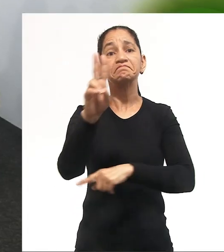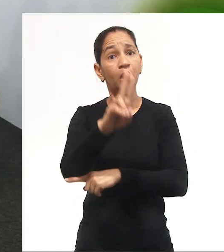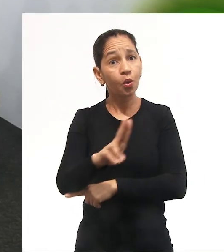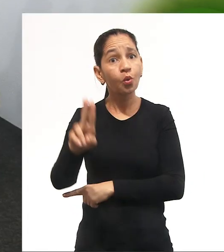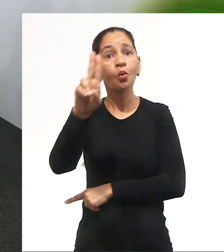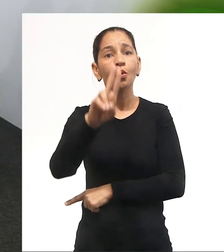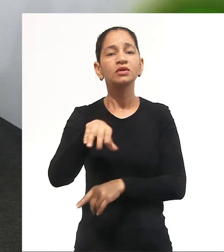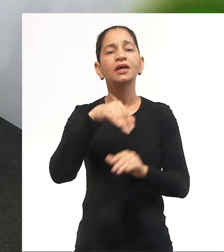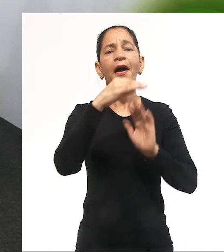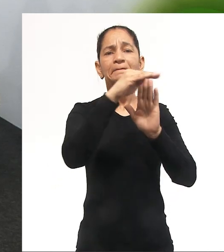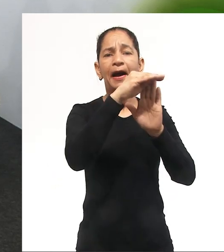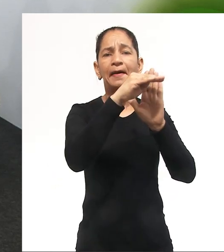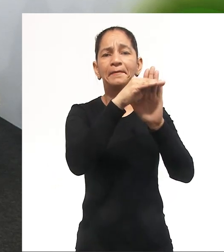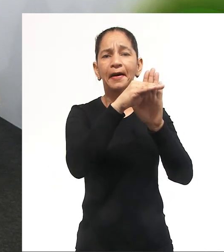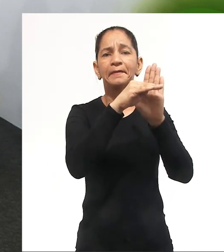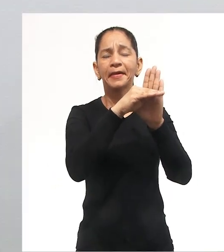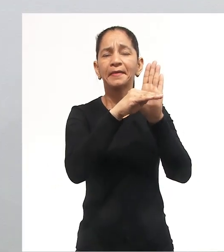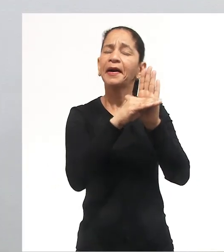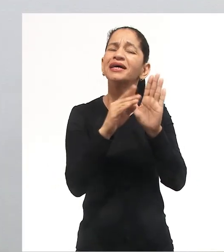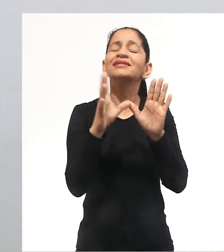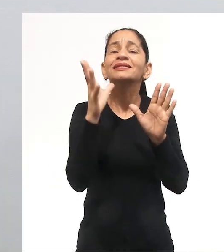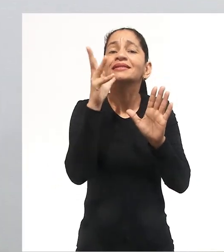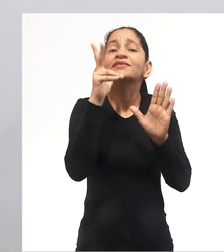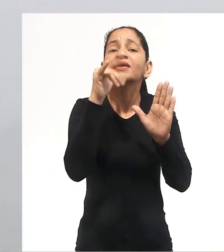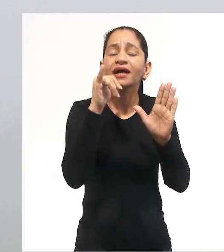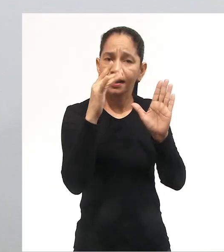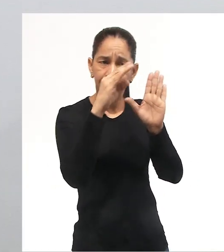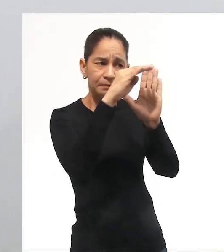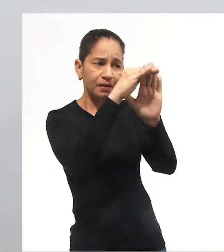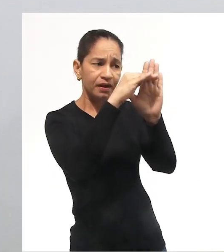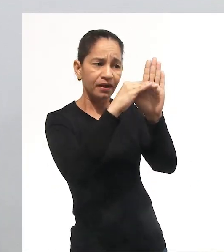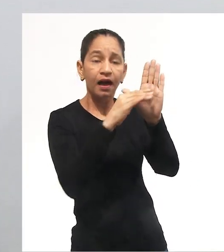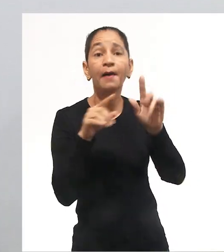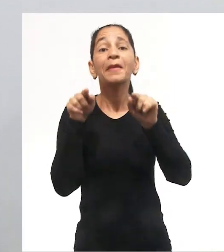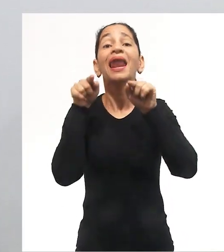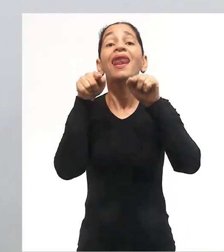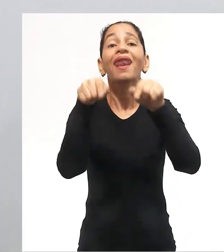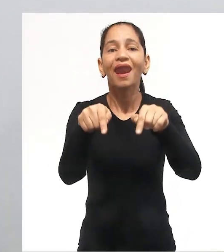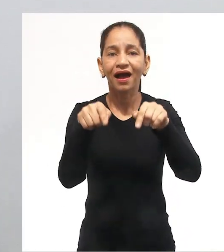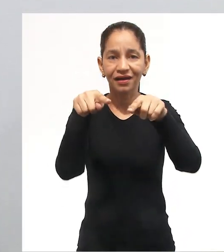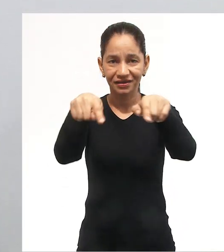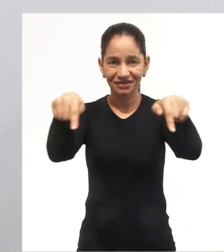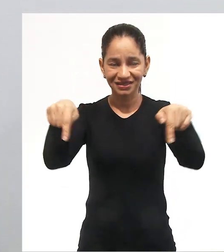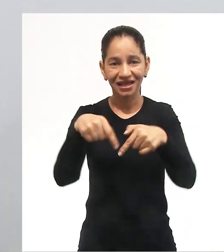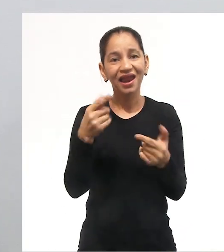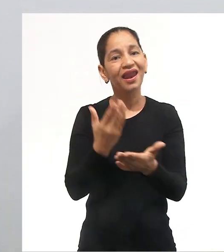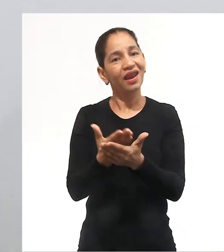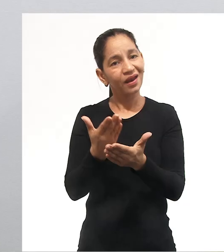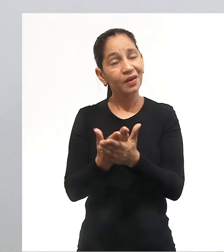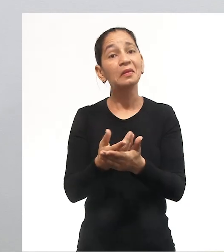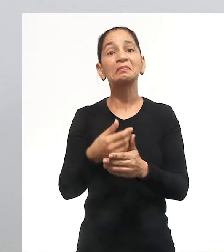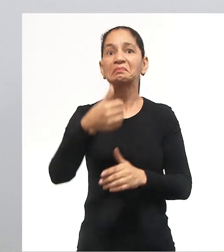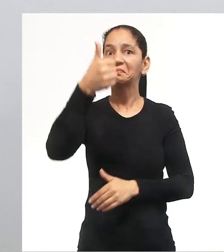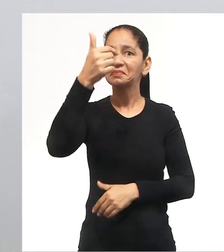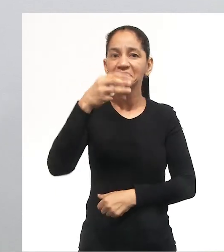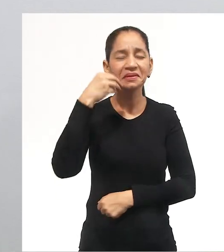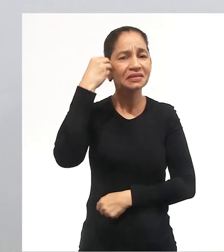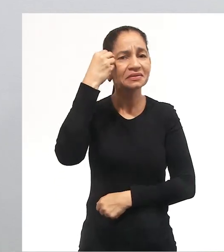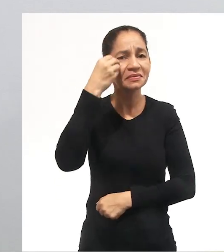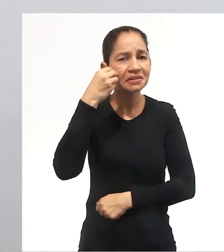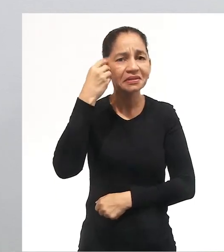a utilizar todo o passo a passo de como se desenvolve uma pesquisa na sala de aula. E aí, justamente, essa